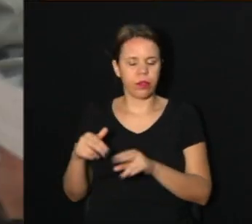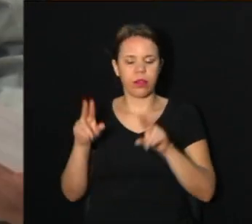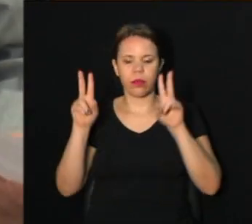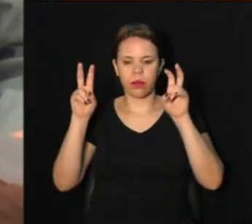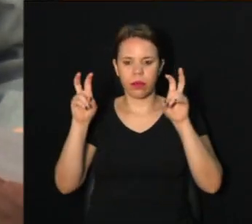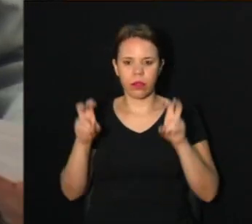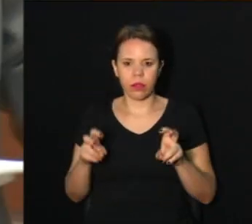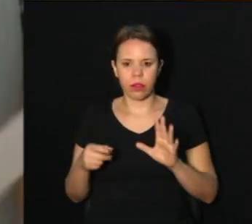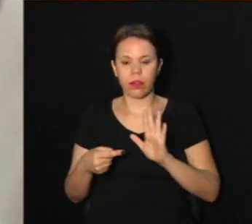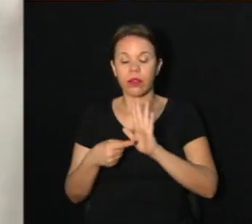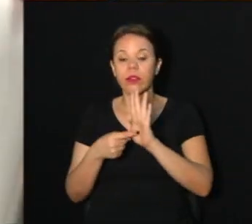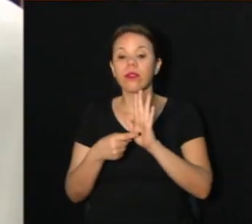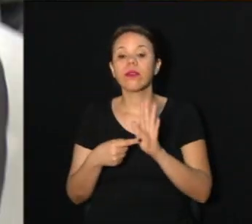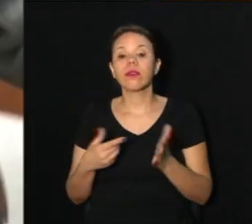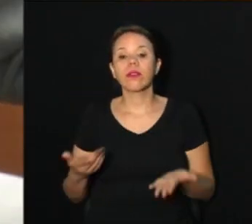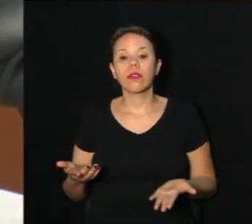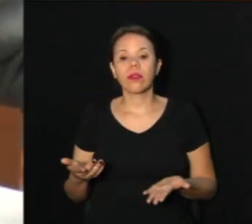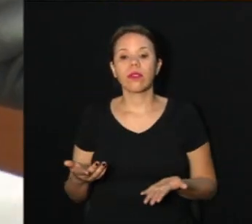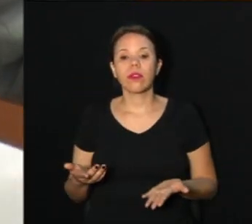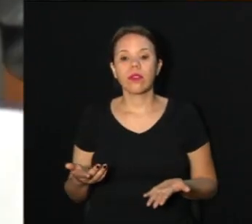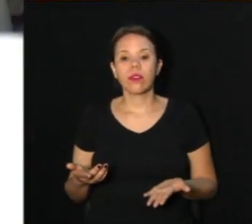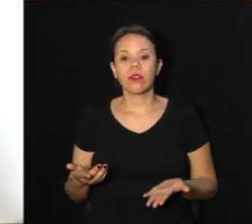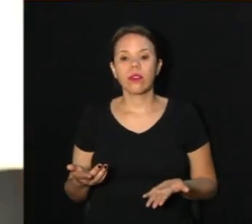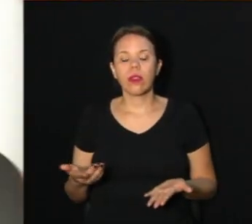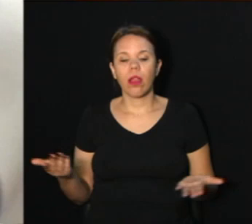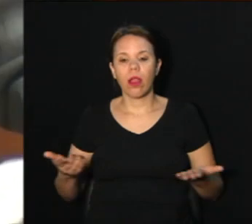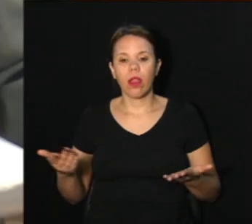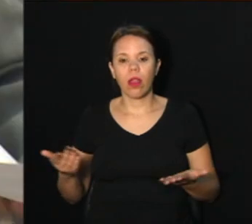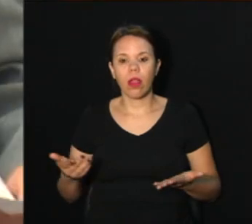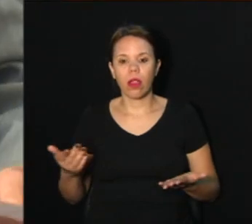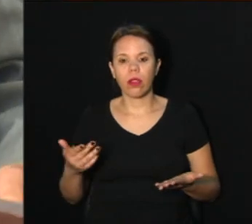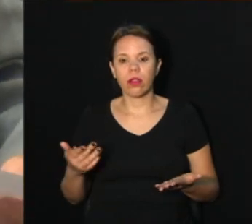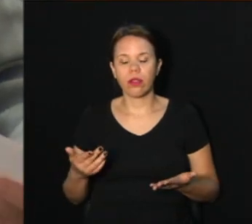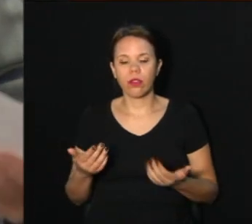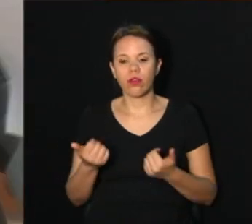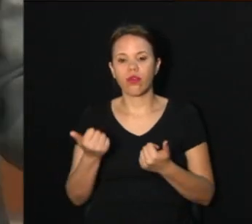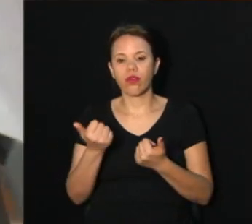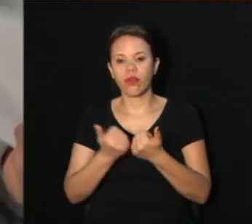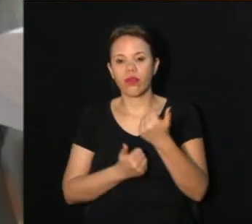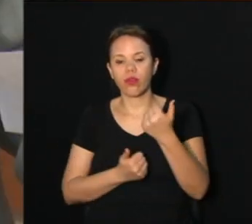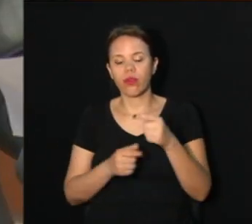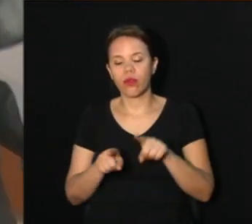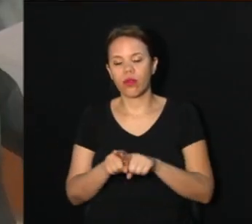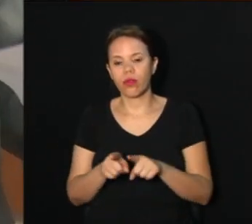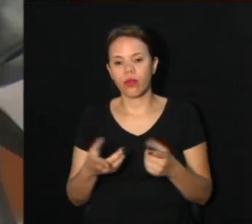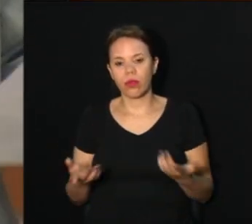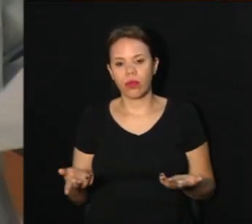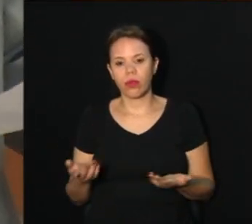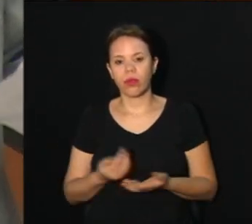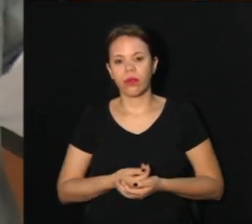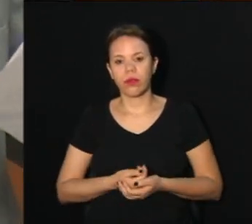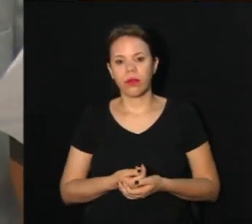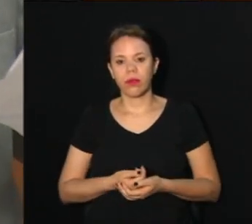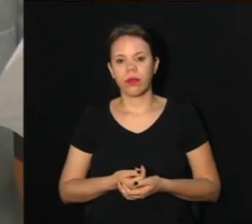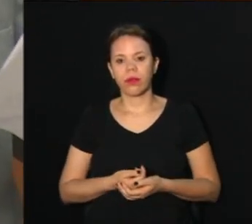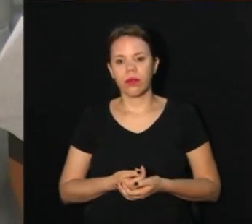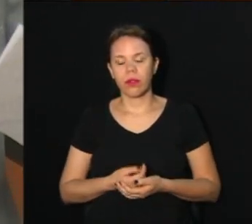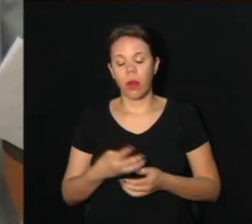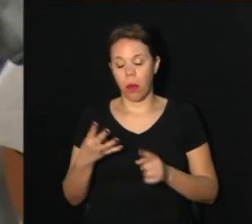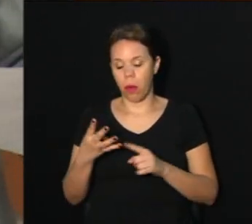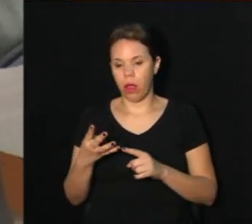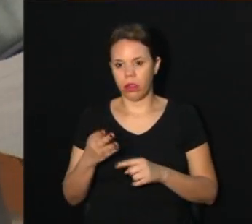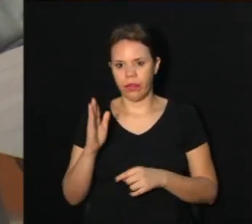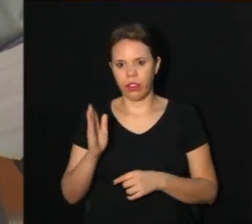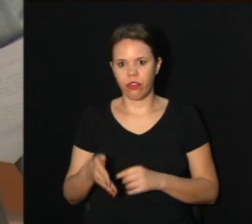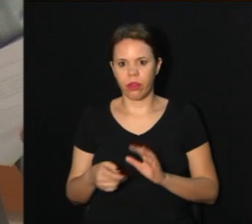argumentos apresentados. Ele está sendo apresentado agora como substituto ou substitutivo pela 4ª